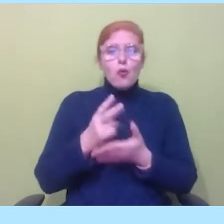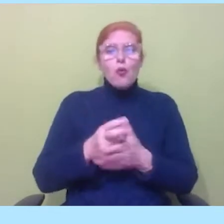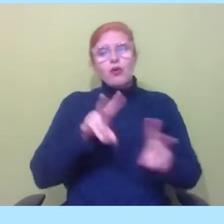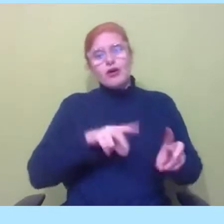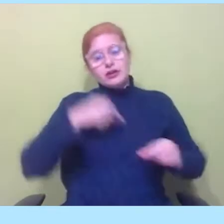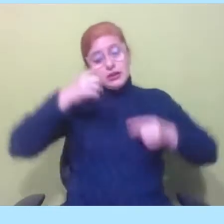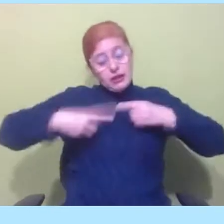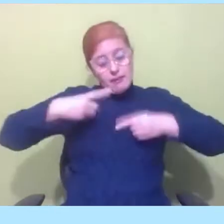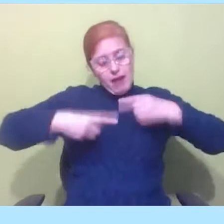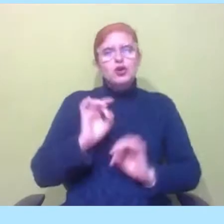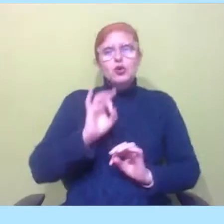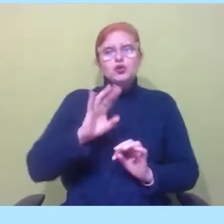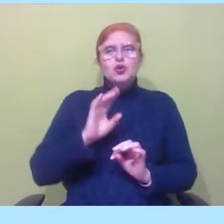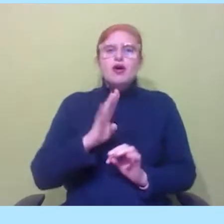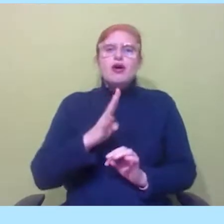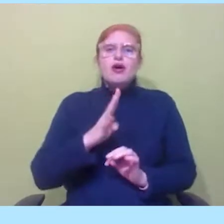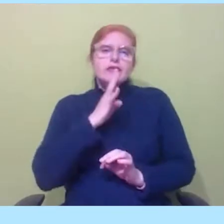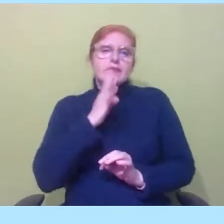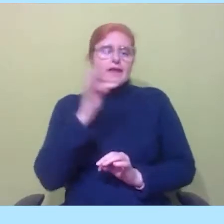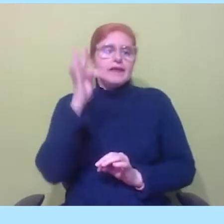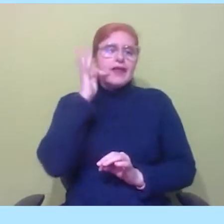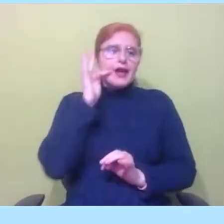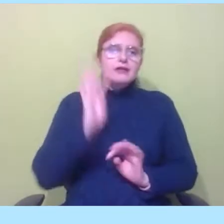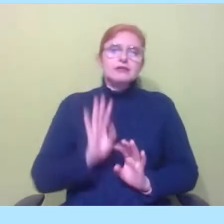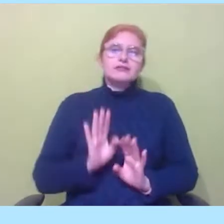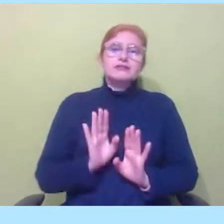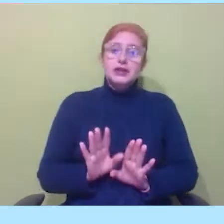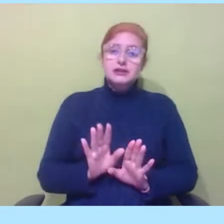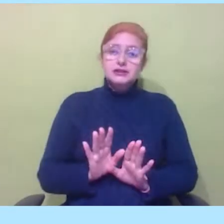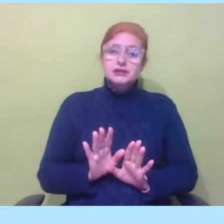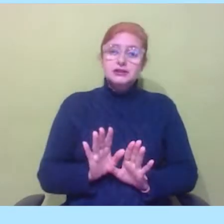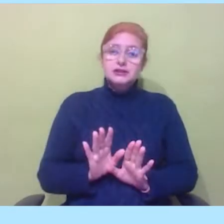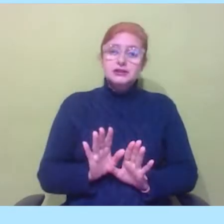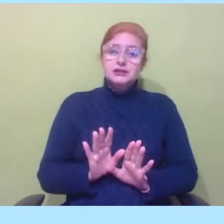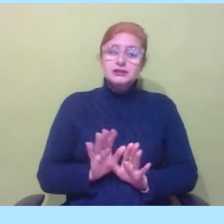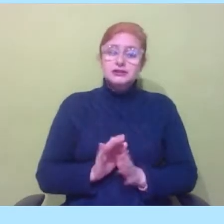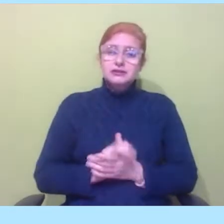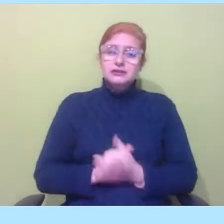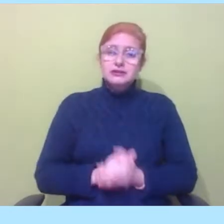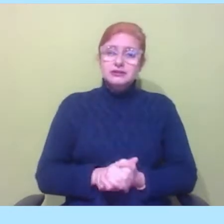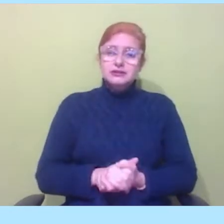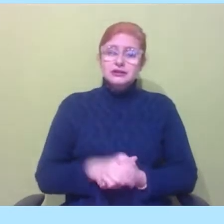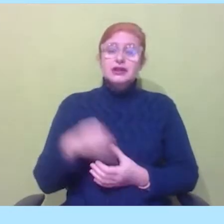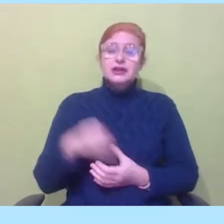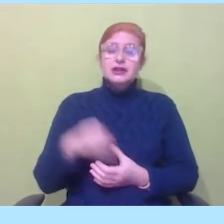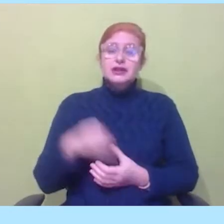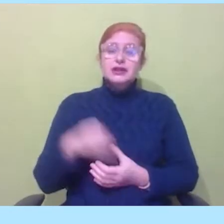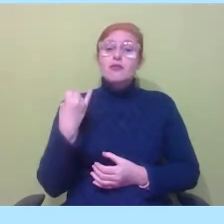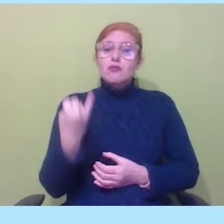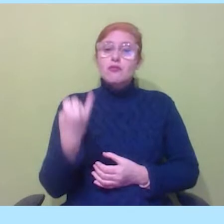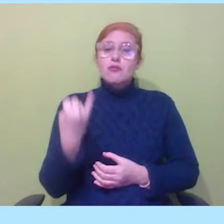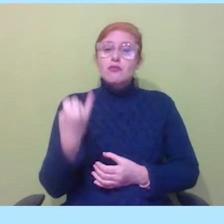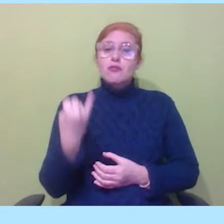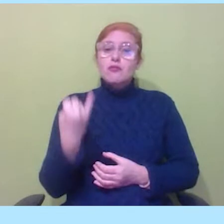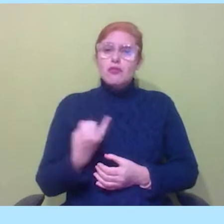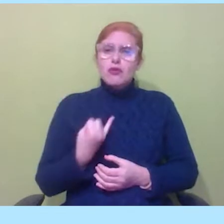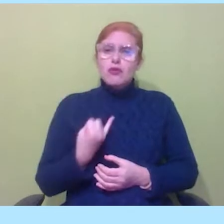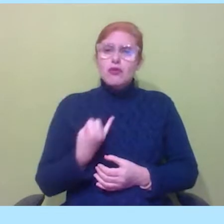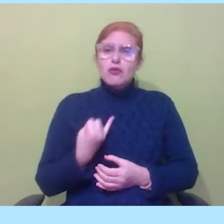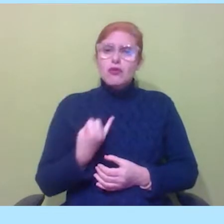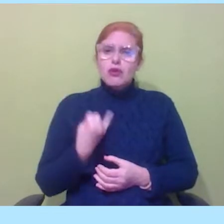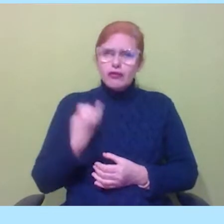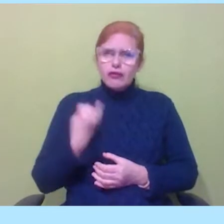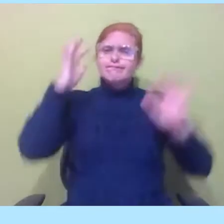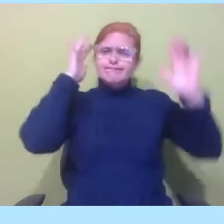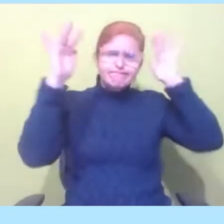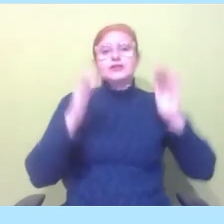E é importante essas reflexões. Eu passo agora para a Nanda. Nanda, se você puder também